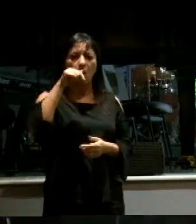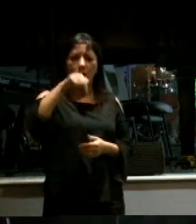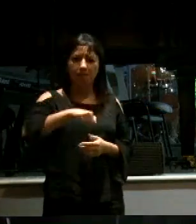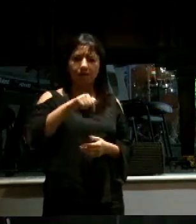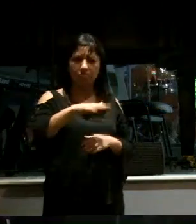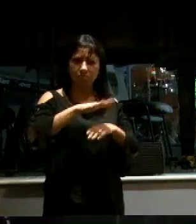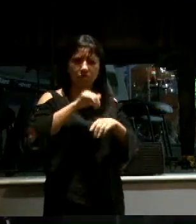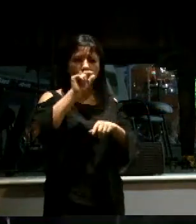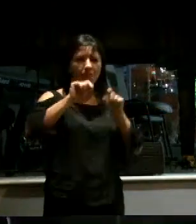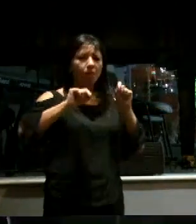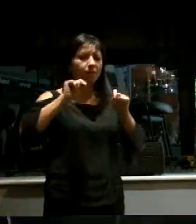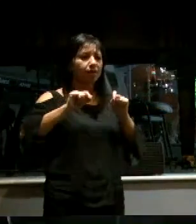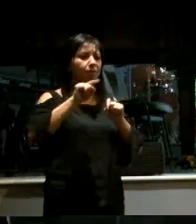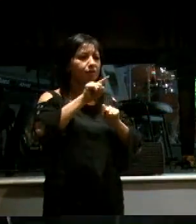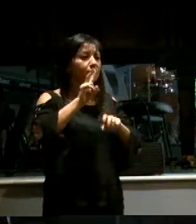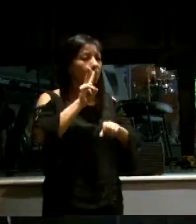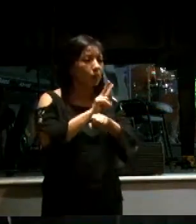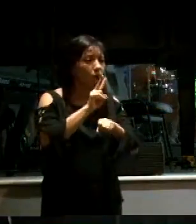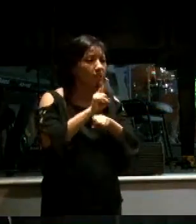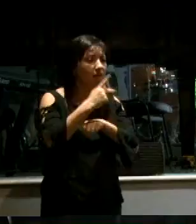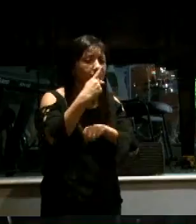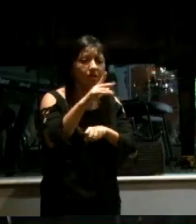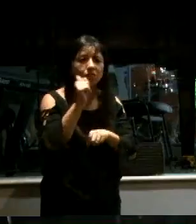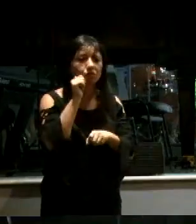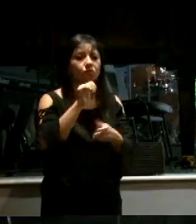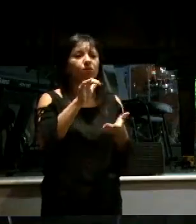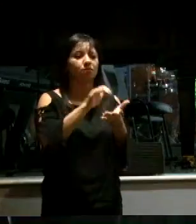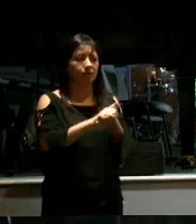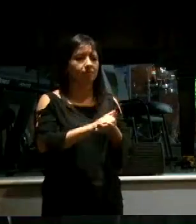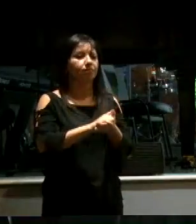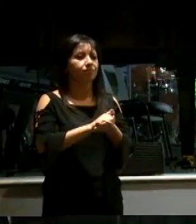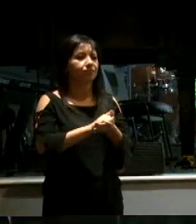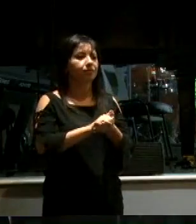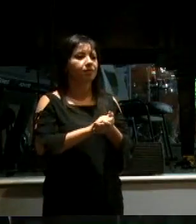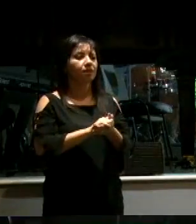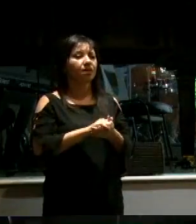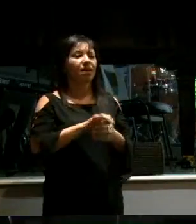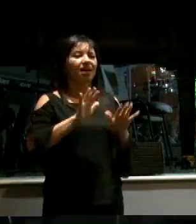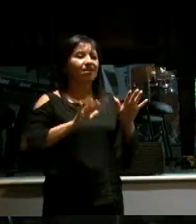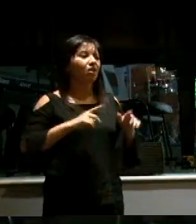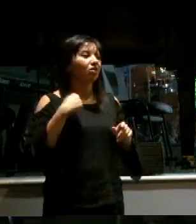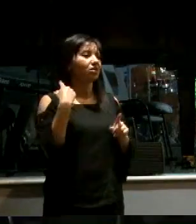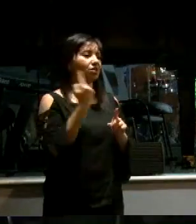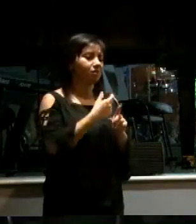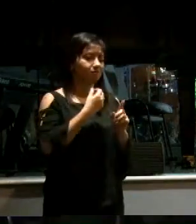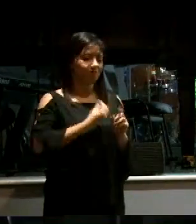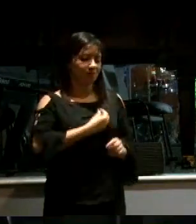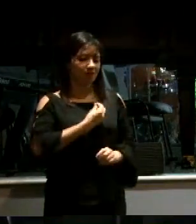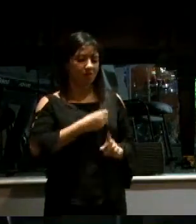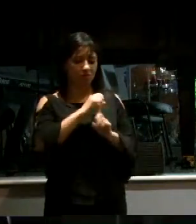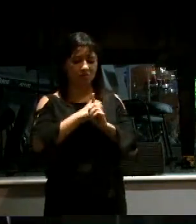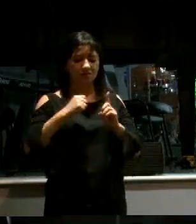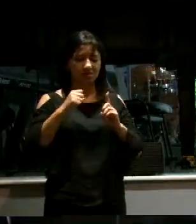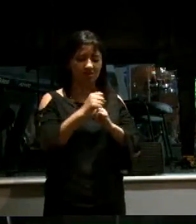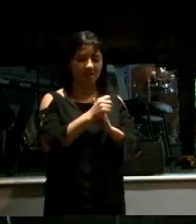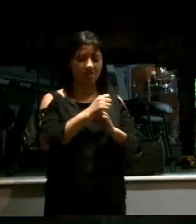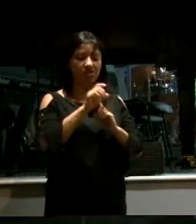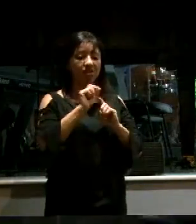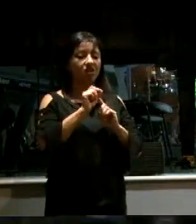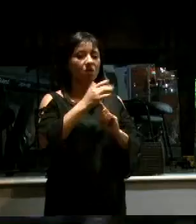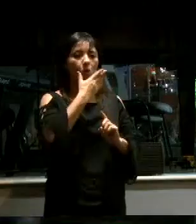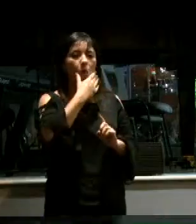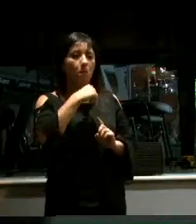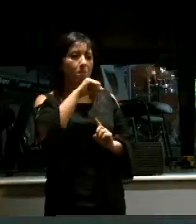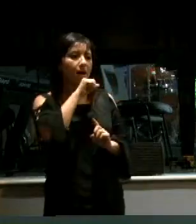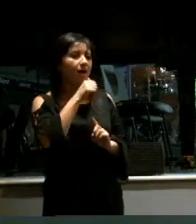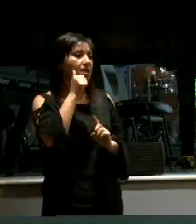Vivemos numa sociedade de orfandade, onde os pais abandonam os filhos e vão embora. Mas Deus quer levantar nessa igreja e na igreja cristã